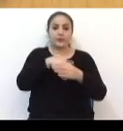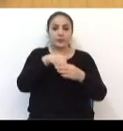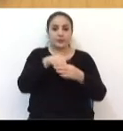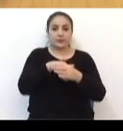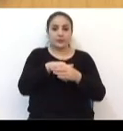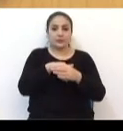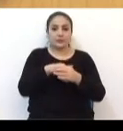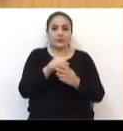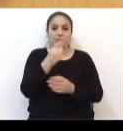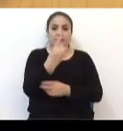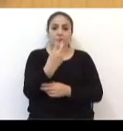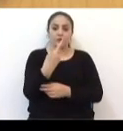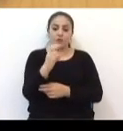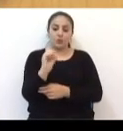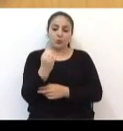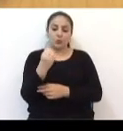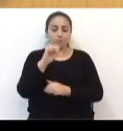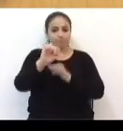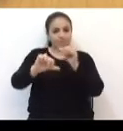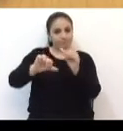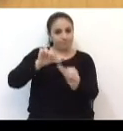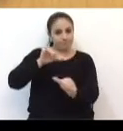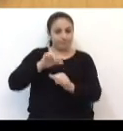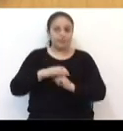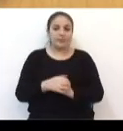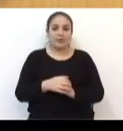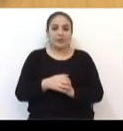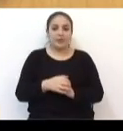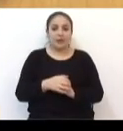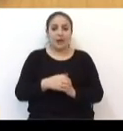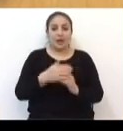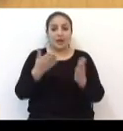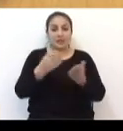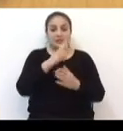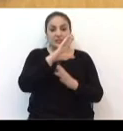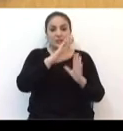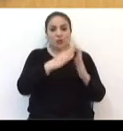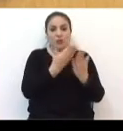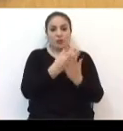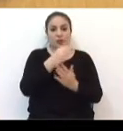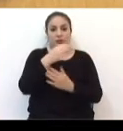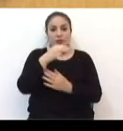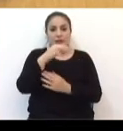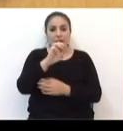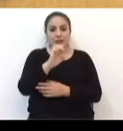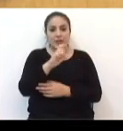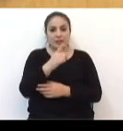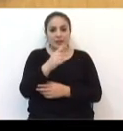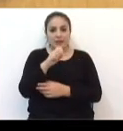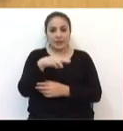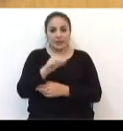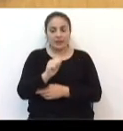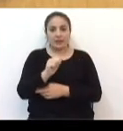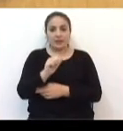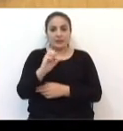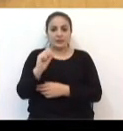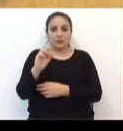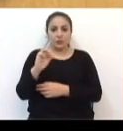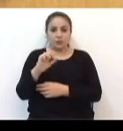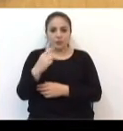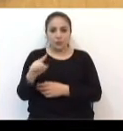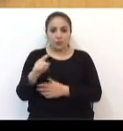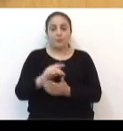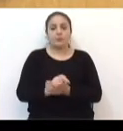Eleitoral 128 foram alterados. A seção da Escola Municipal Helena Salton, no bairro São